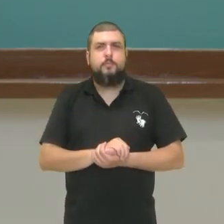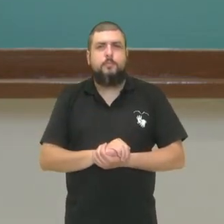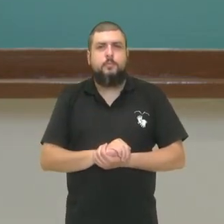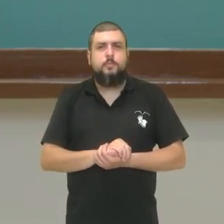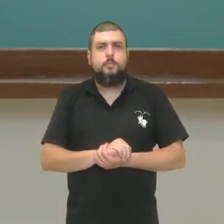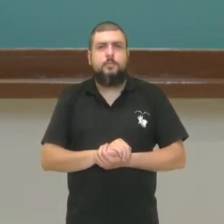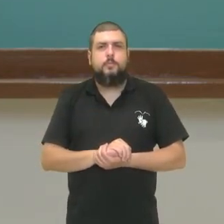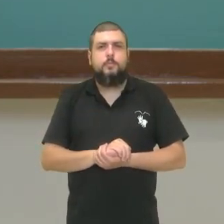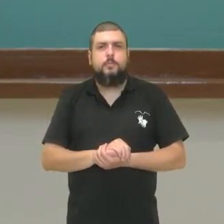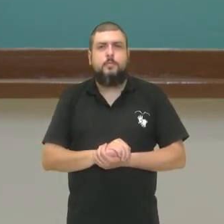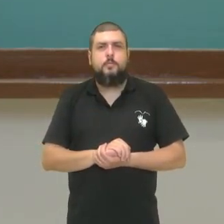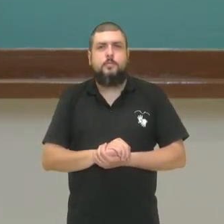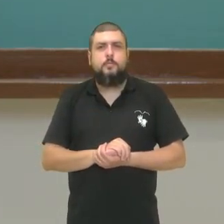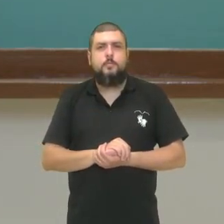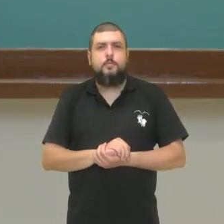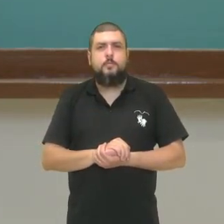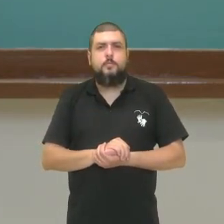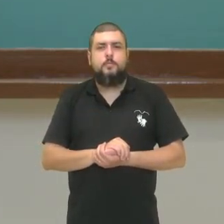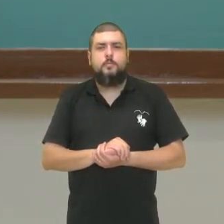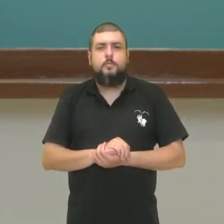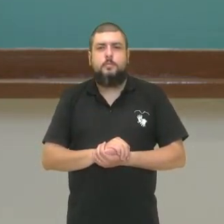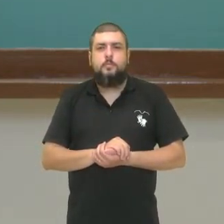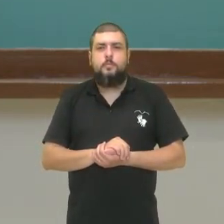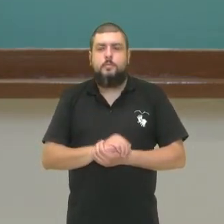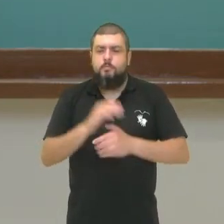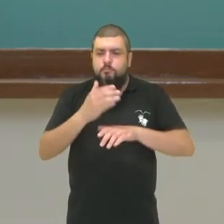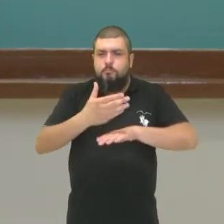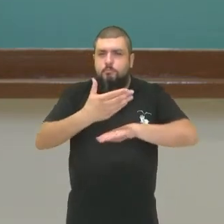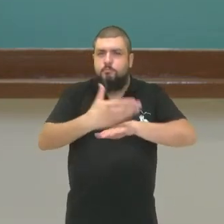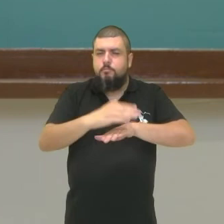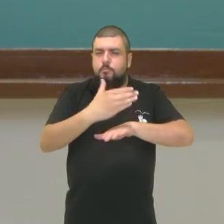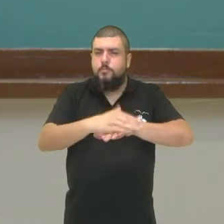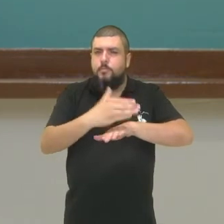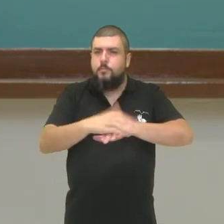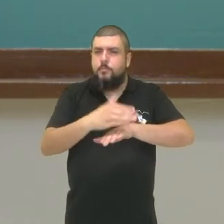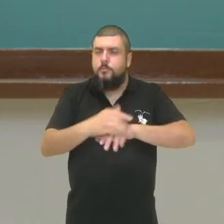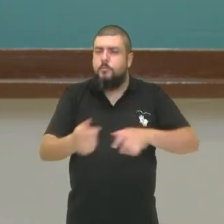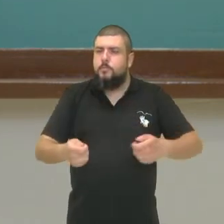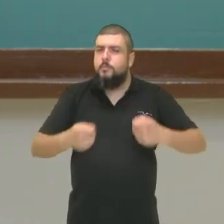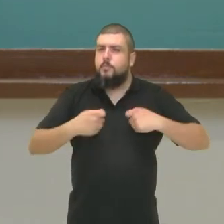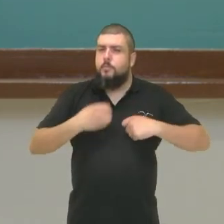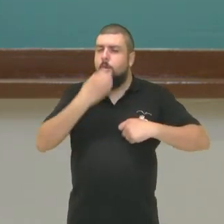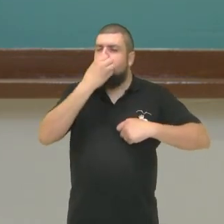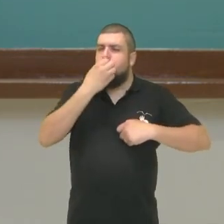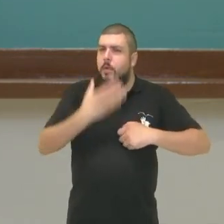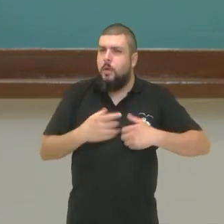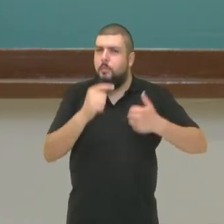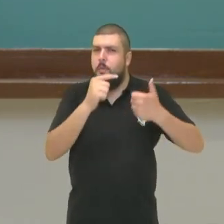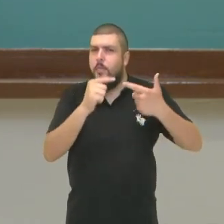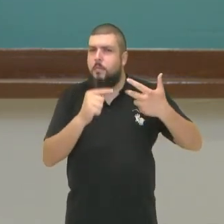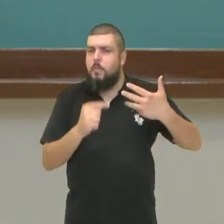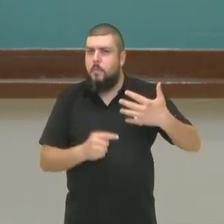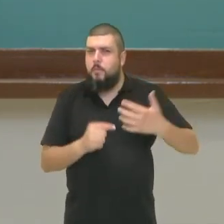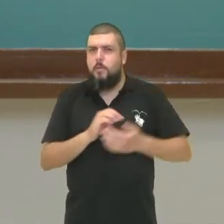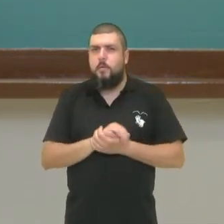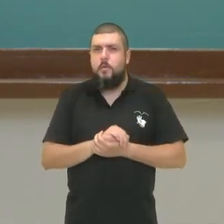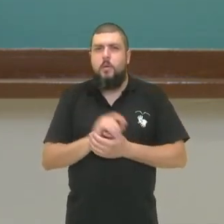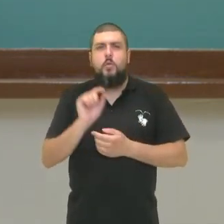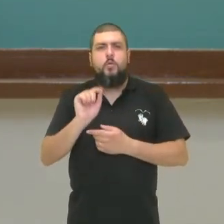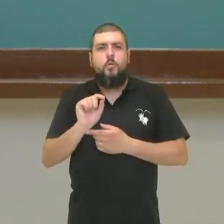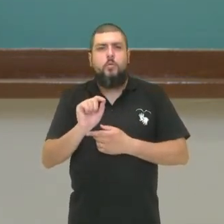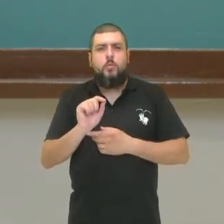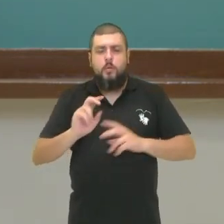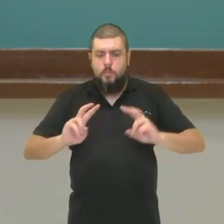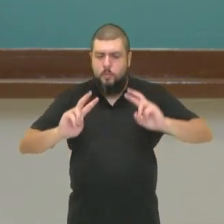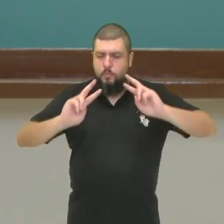E isso nos traz alguns benefícios, né? Que é percepção dos nossos limites corporais na vivência